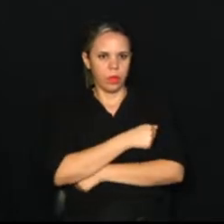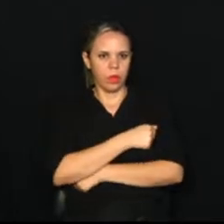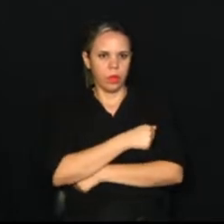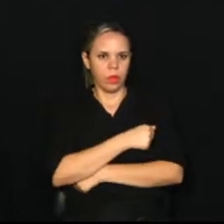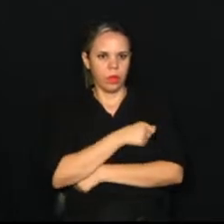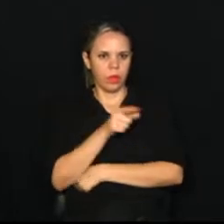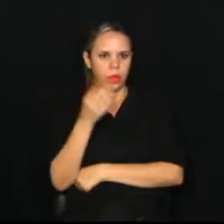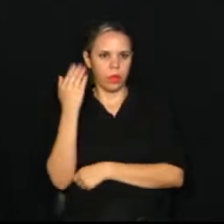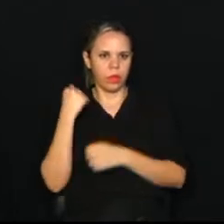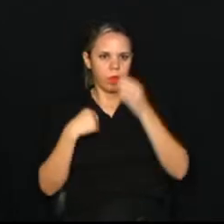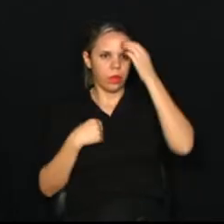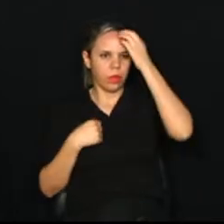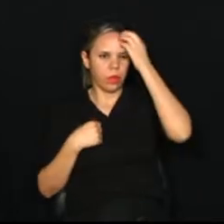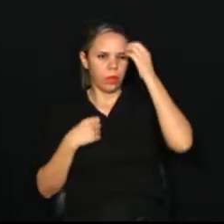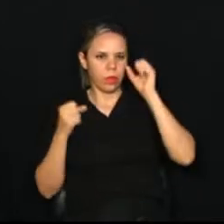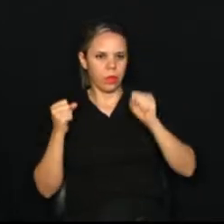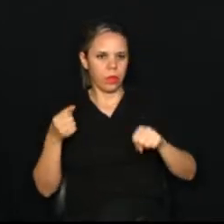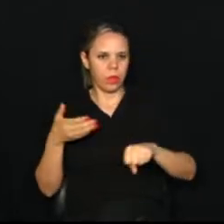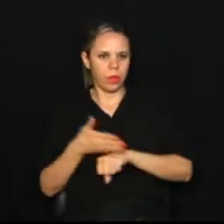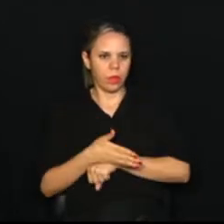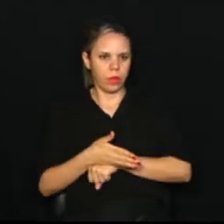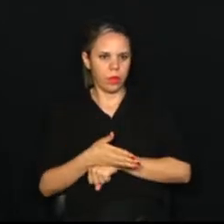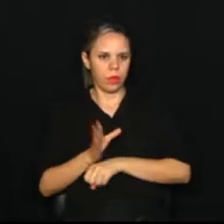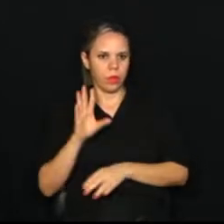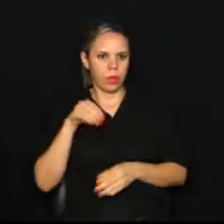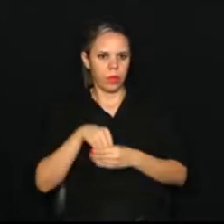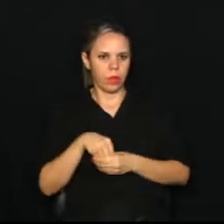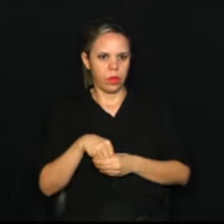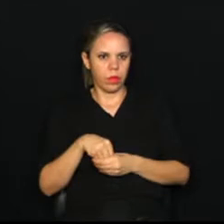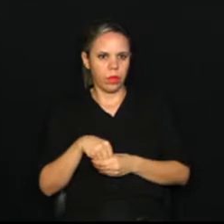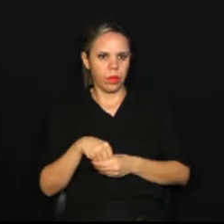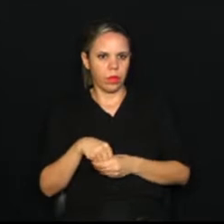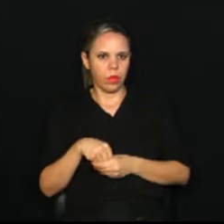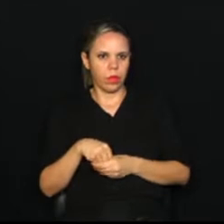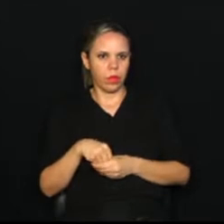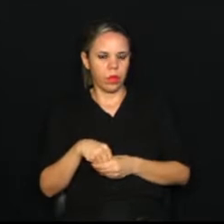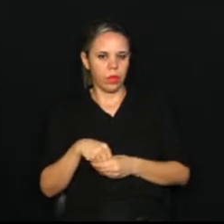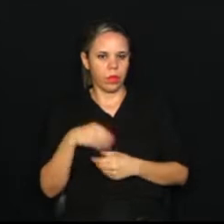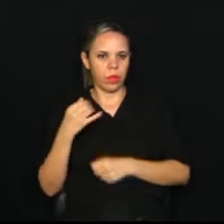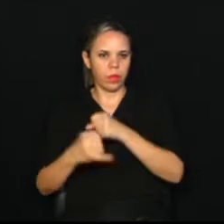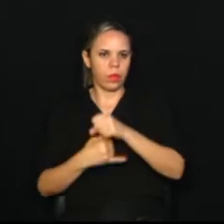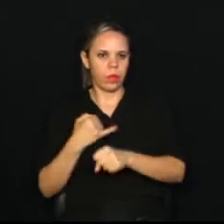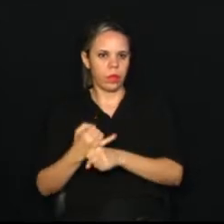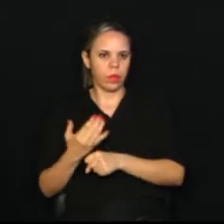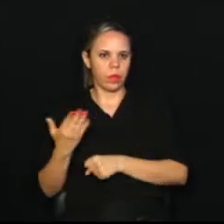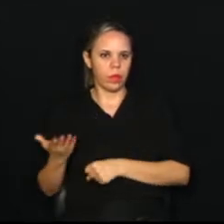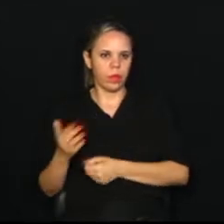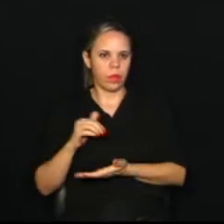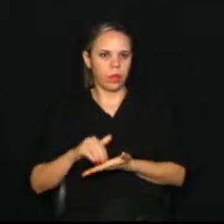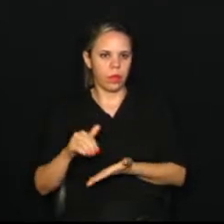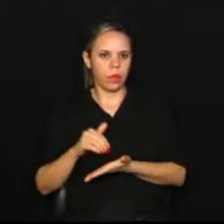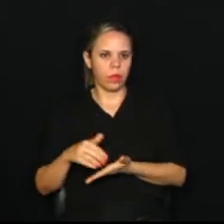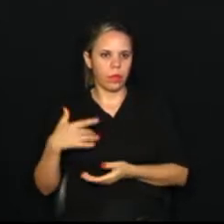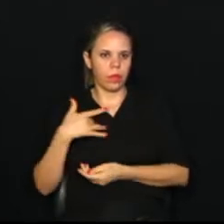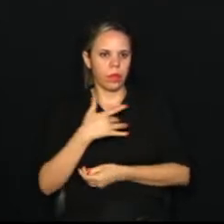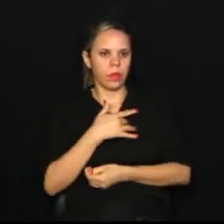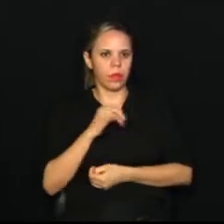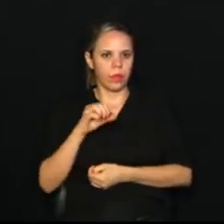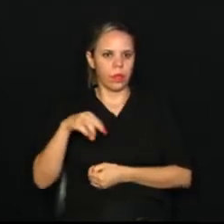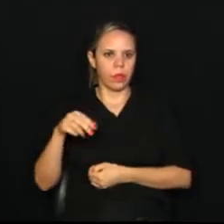você sabe que você pode entrar dentro do nosso site. A Secretaria de Saúde e a